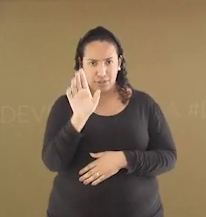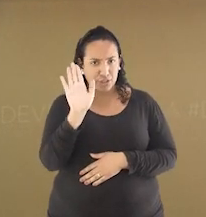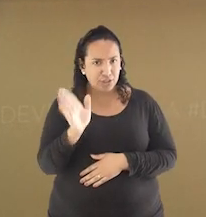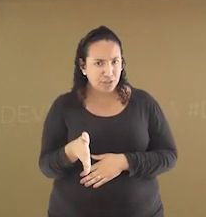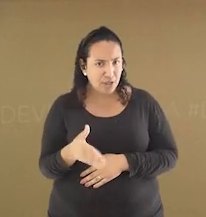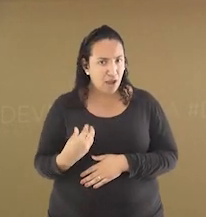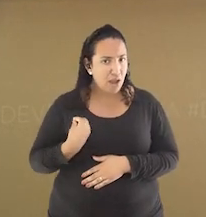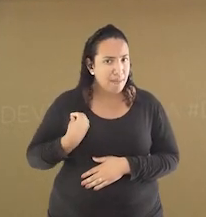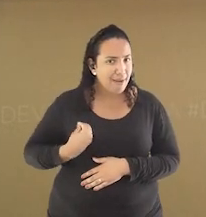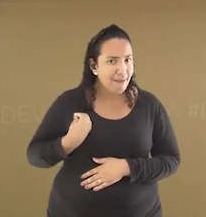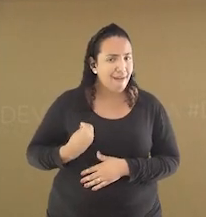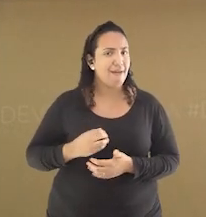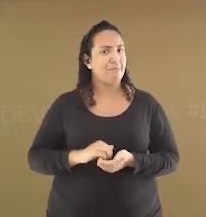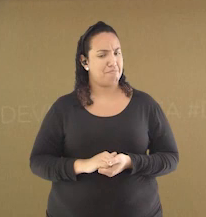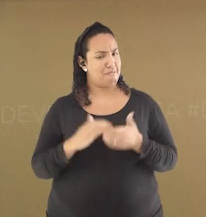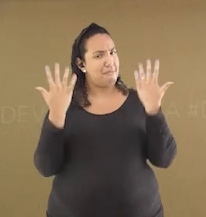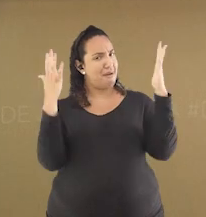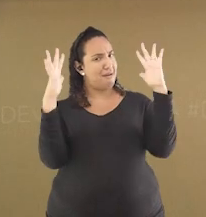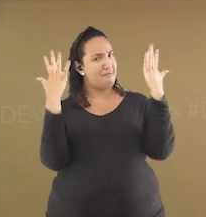já colocou?